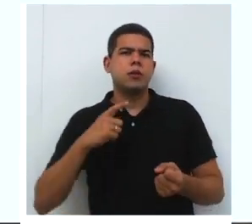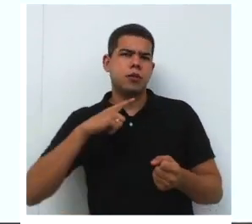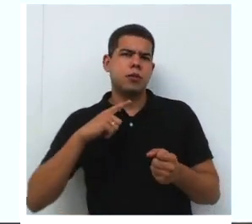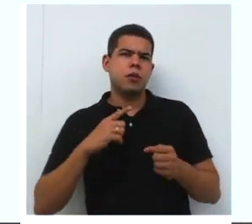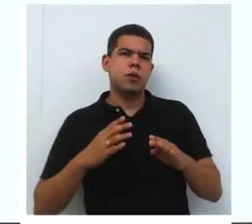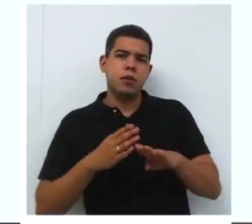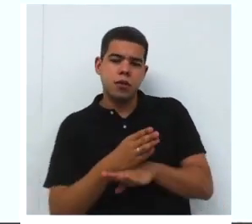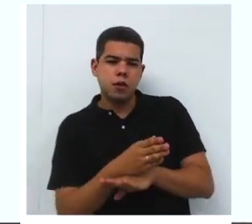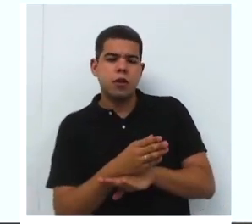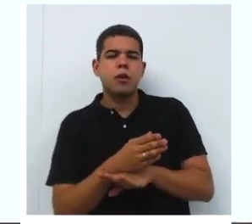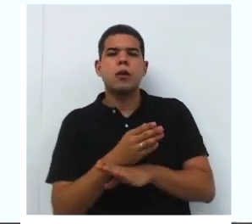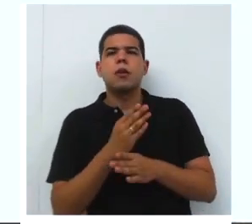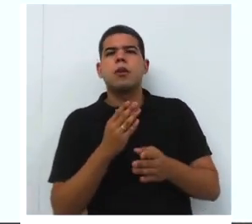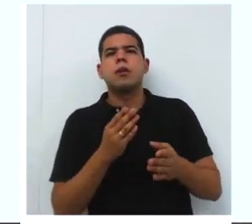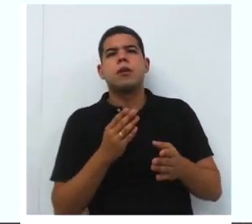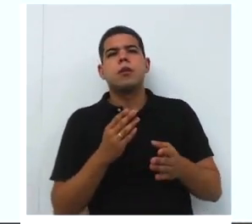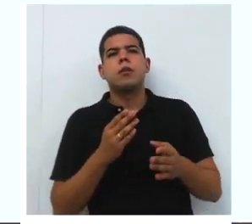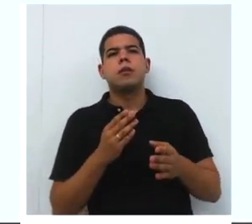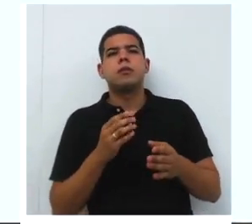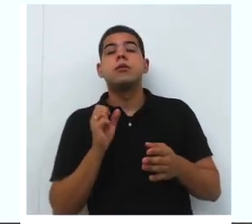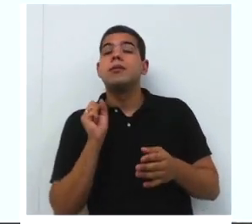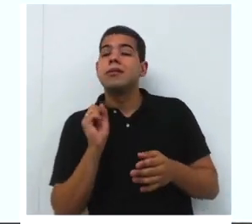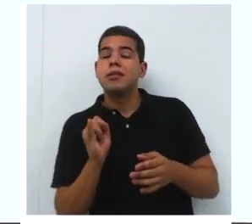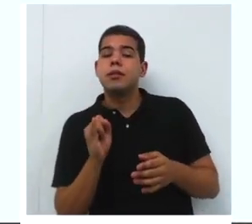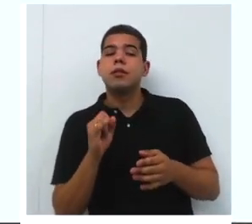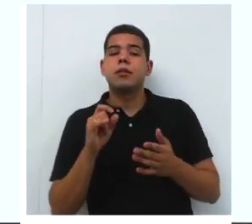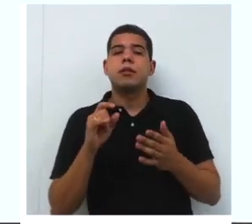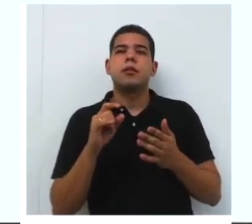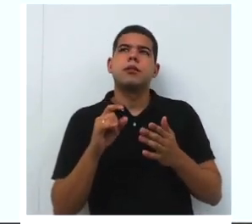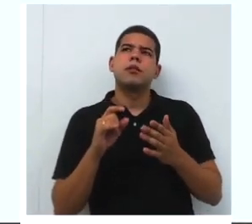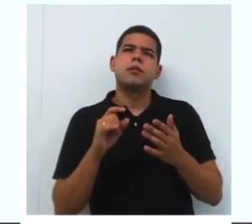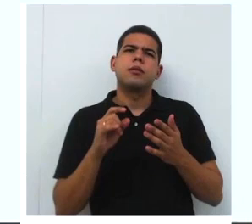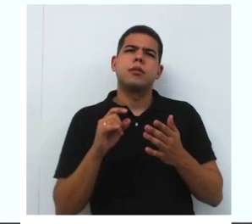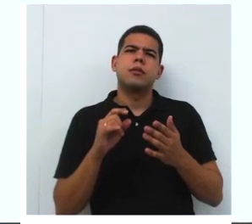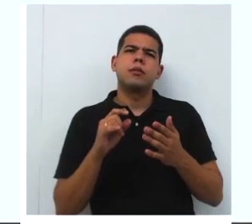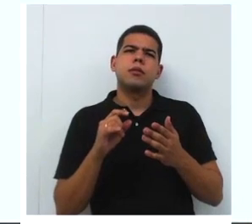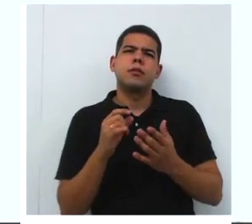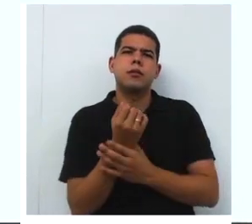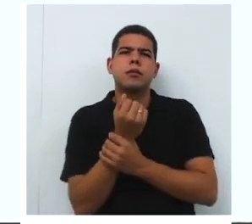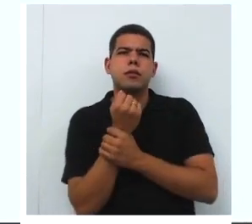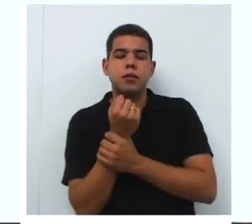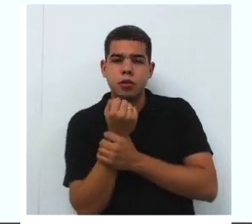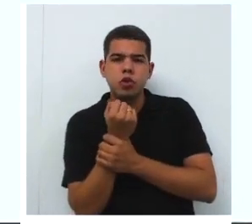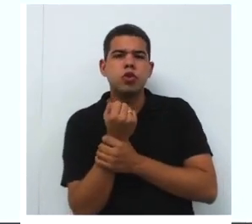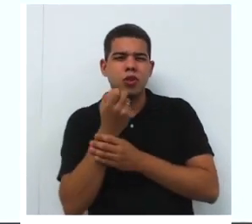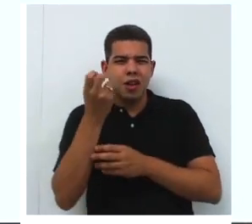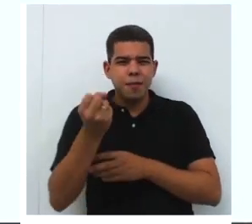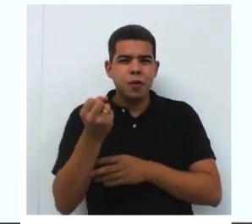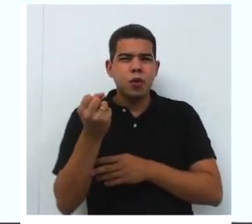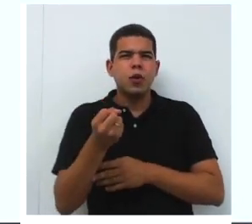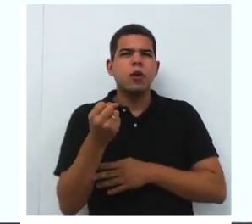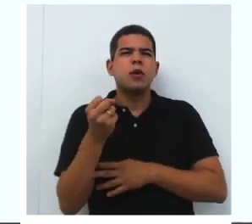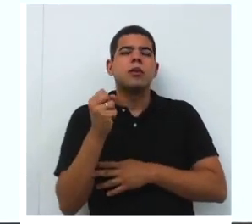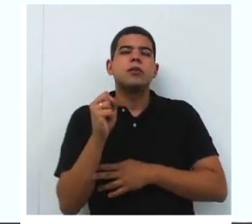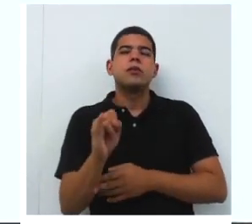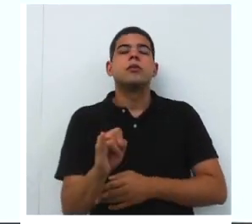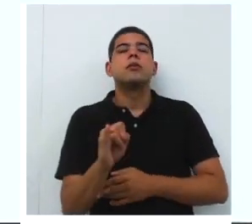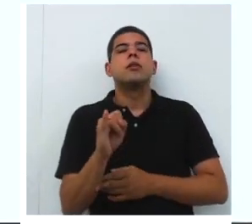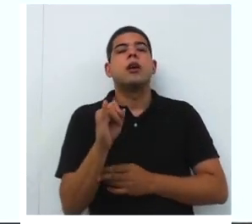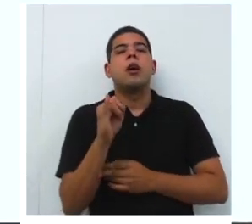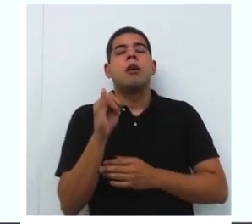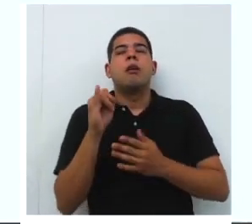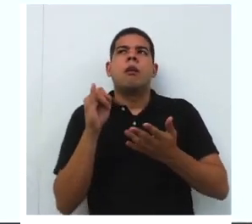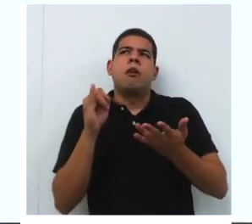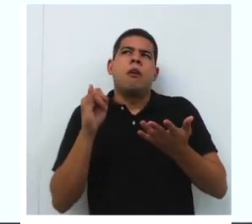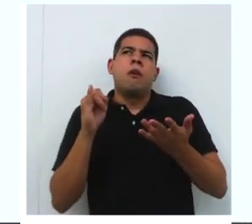de entrar nessa agência, né, de segurança da Previdência,